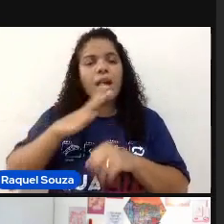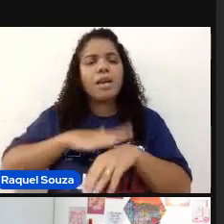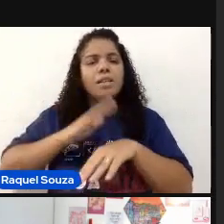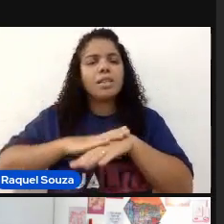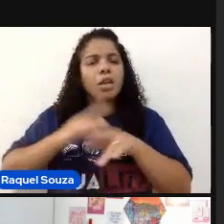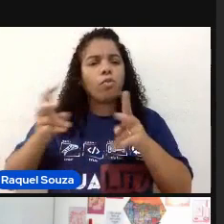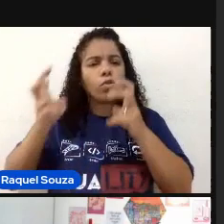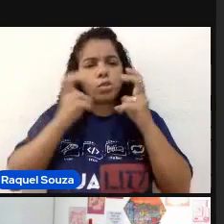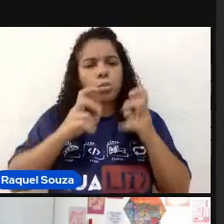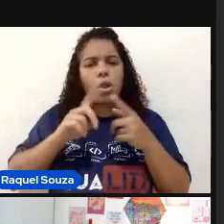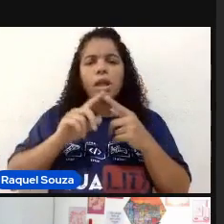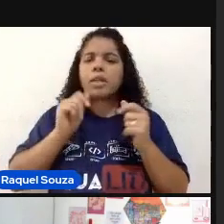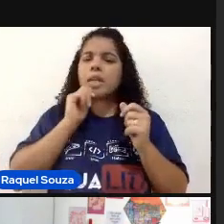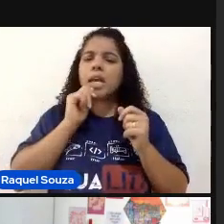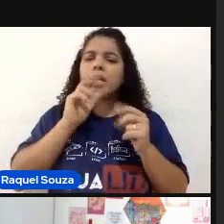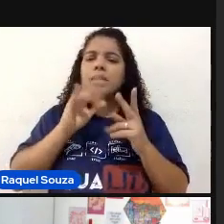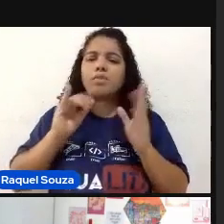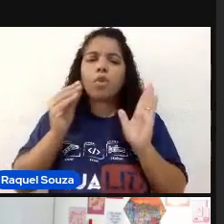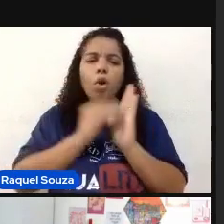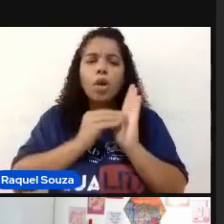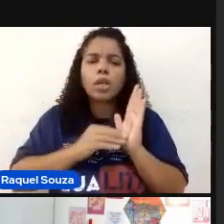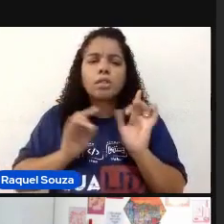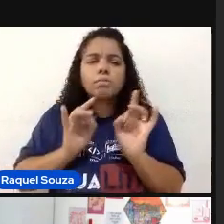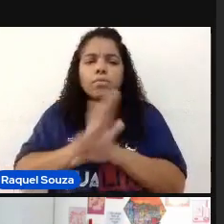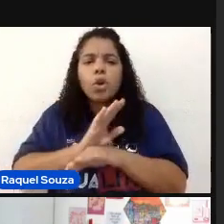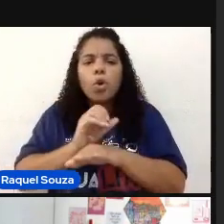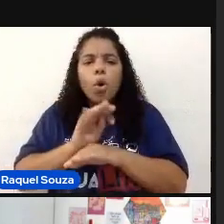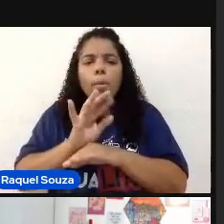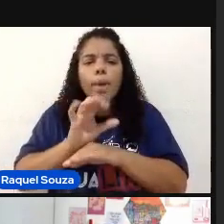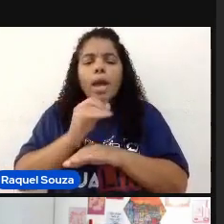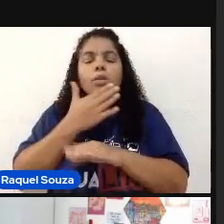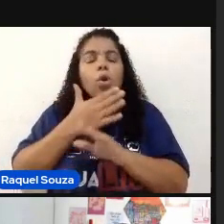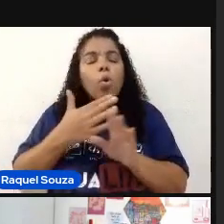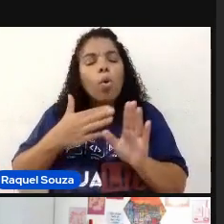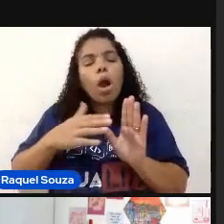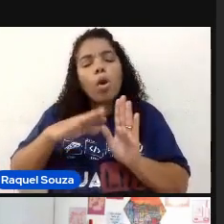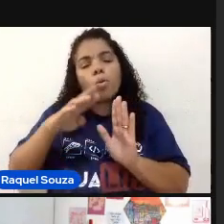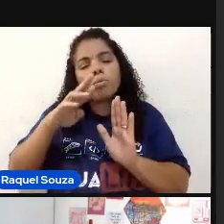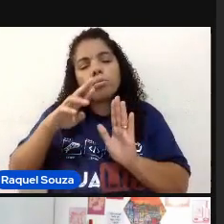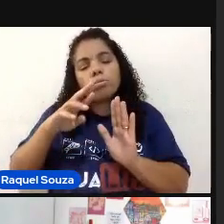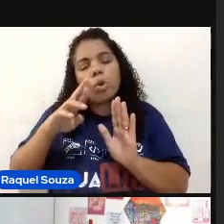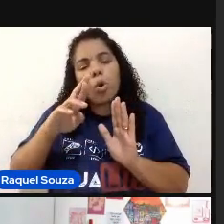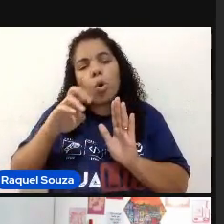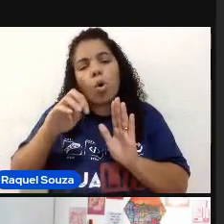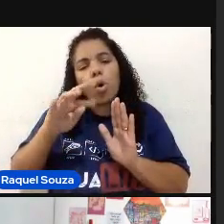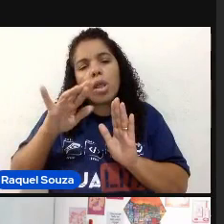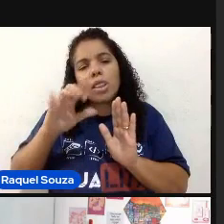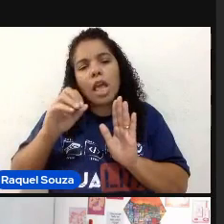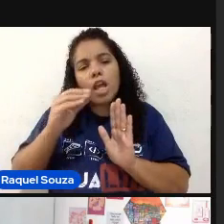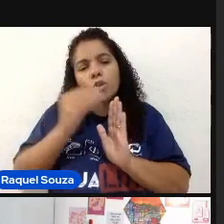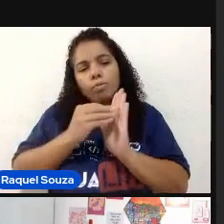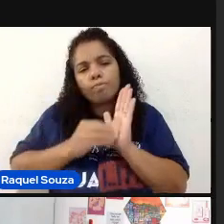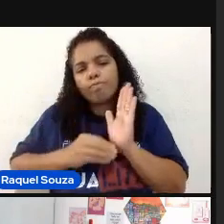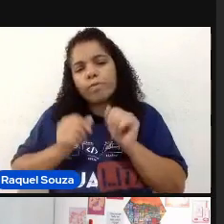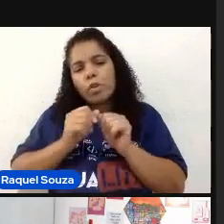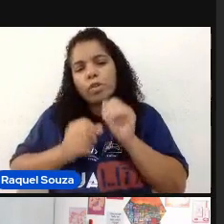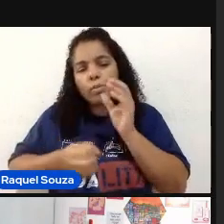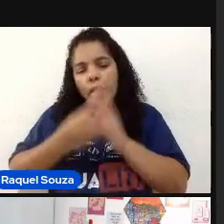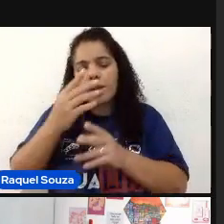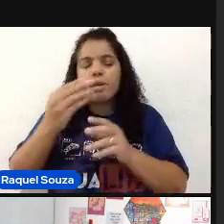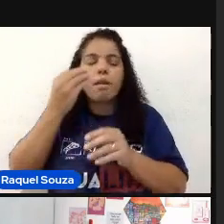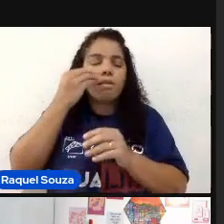Então, o que foi coberto, qual foi o roteiro que eu utilizei para poder criar esse meu teste. Eu